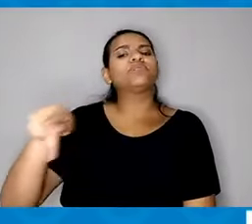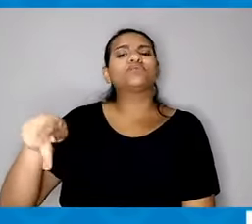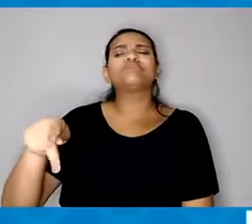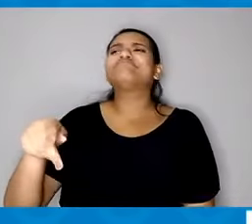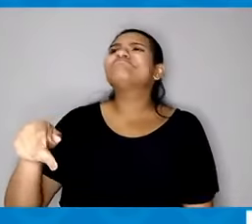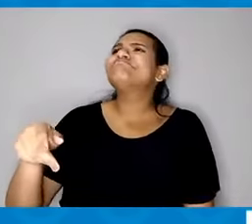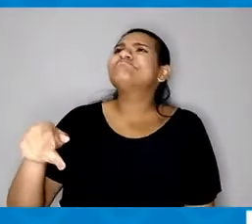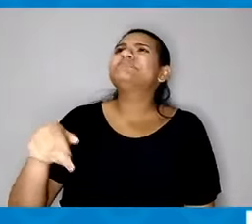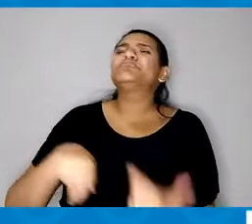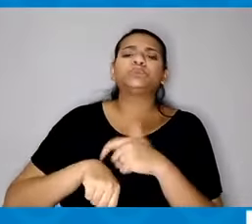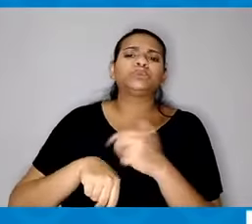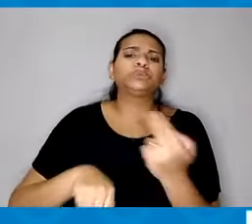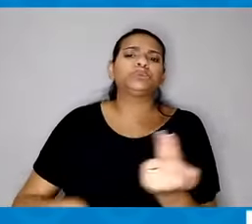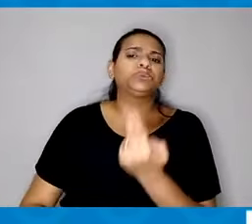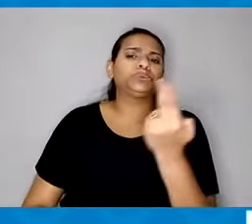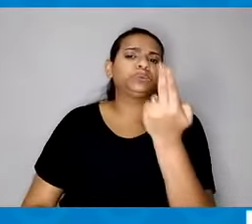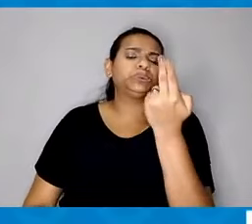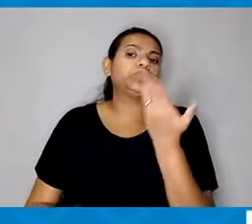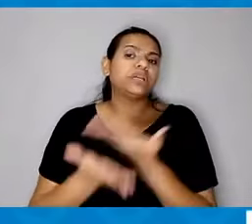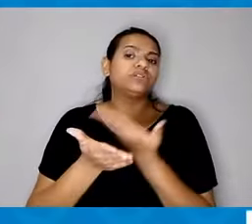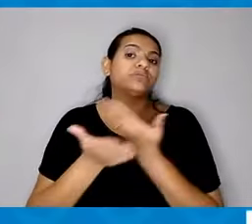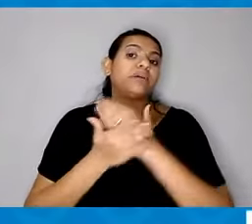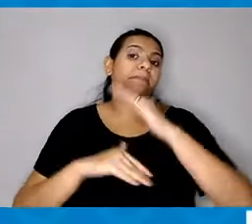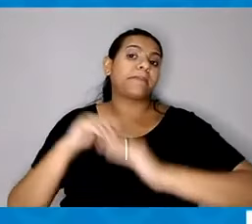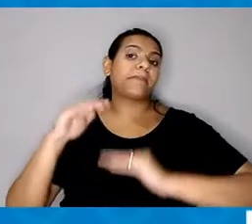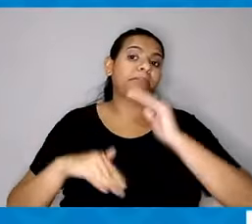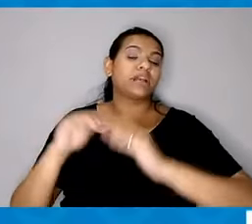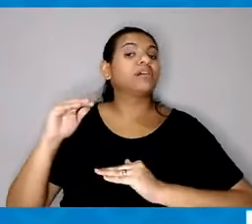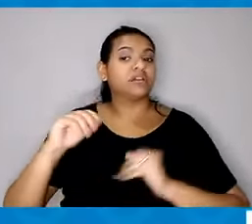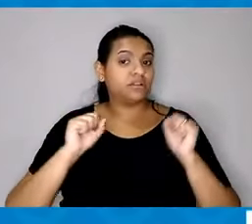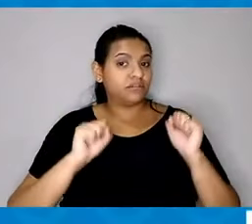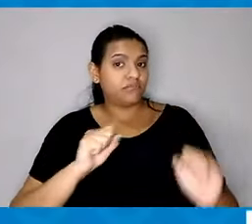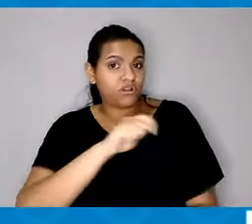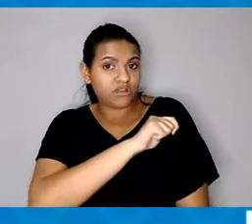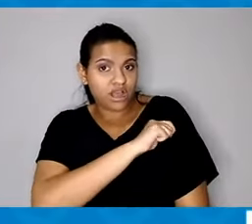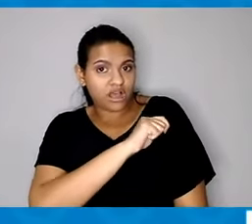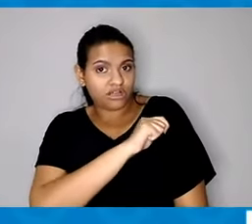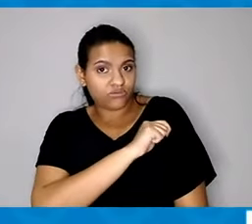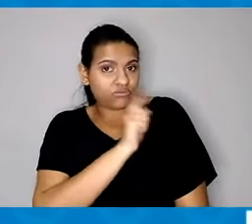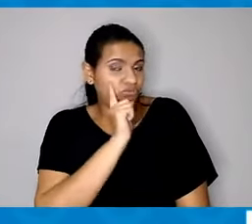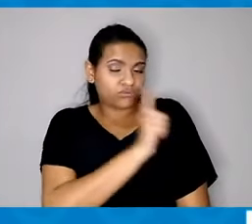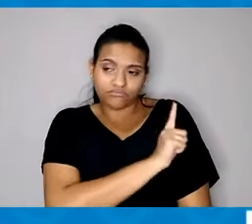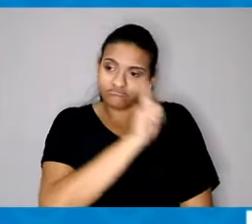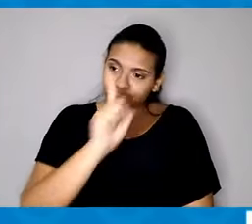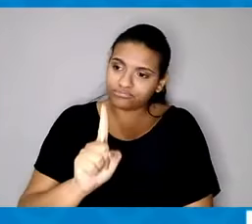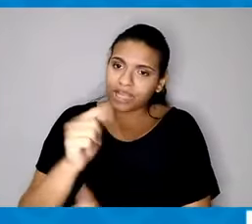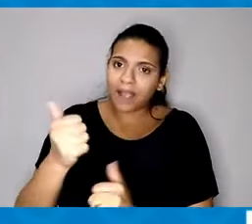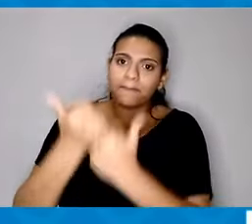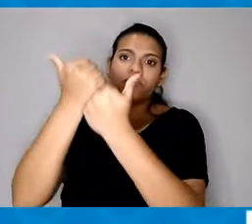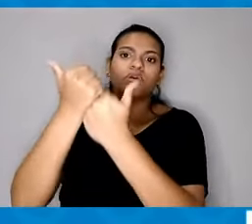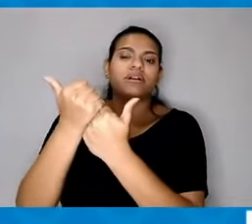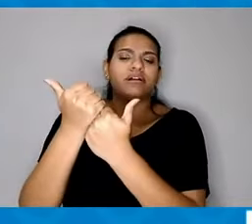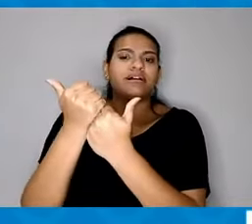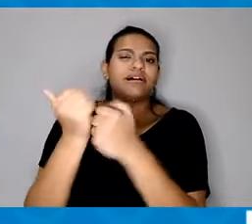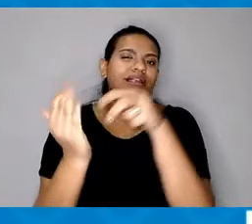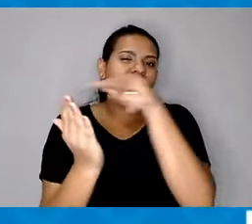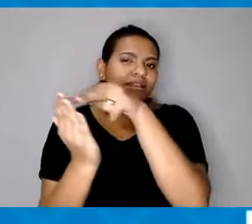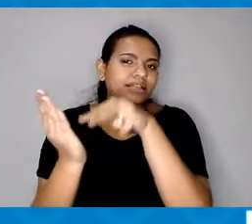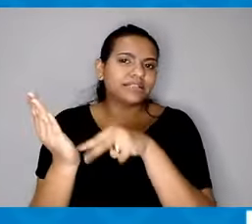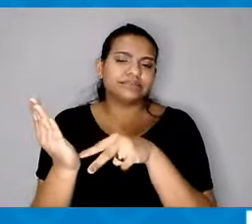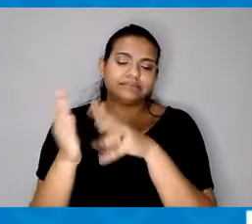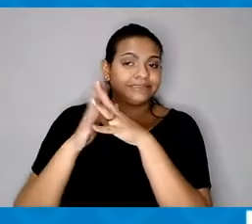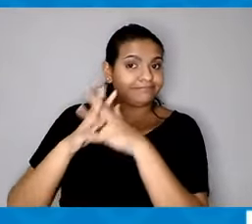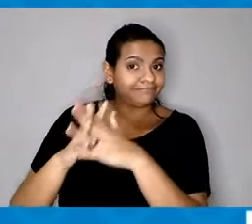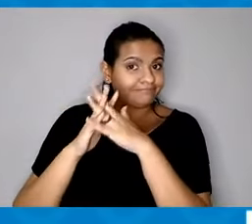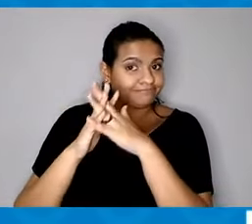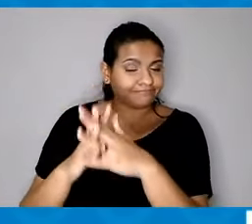não ter o apoio, inclusive, dos seus estudantes? É uma prática de leitura interpretativa complexa, portanto, bastante